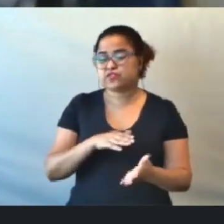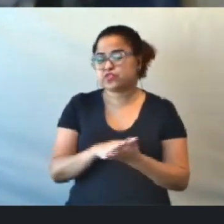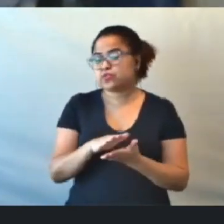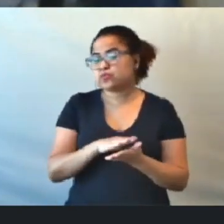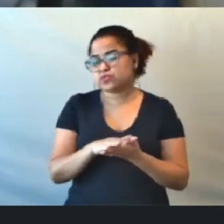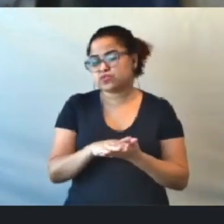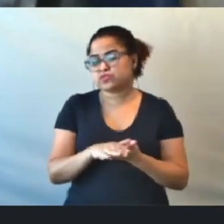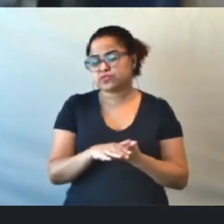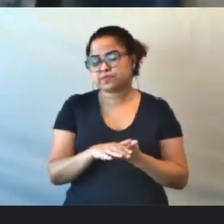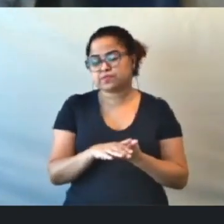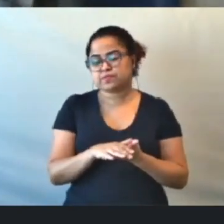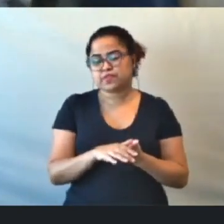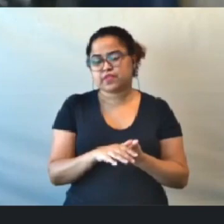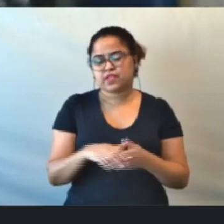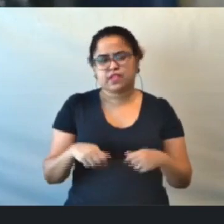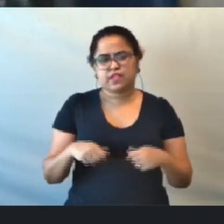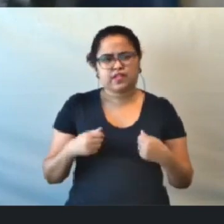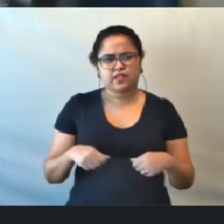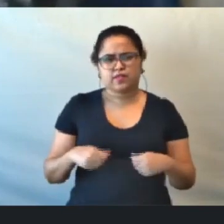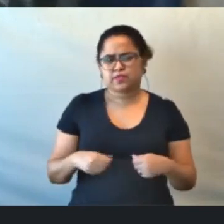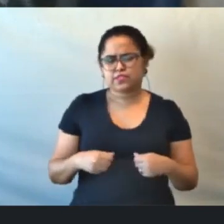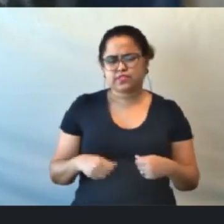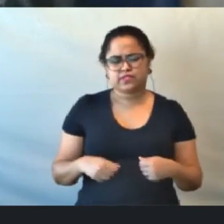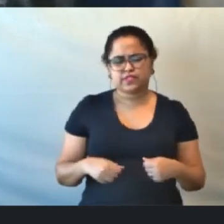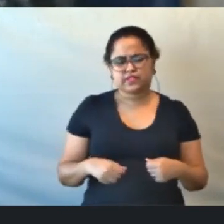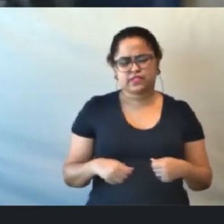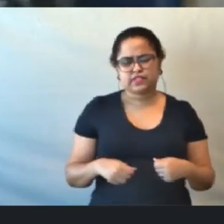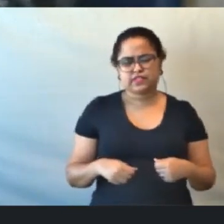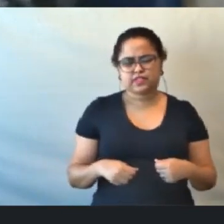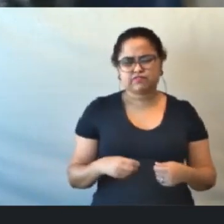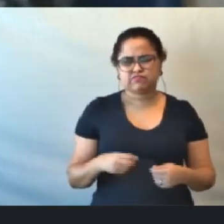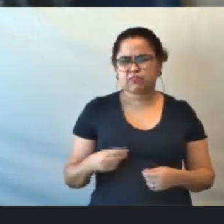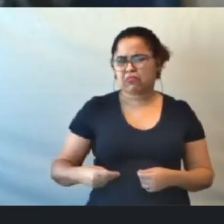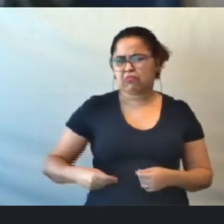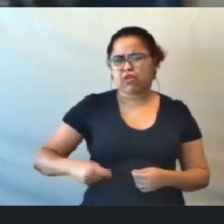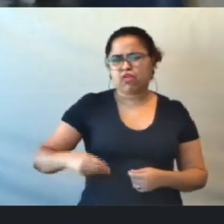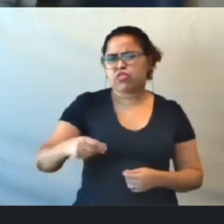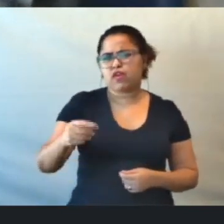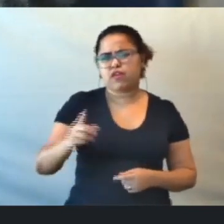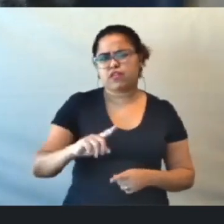feito ad eterno, mas seria recomendável que,